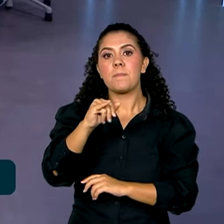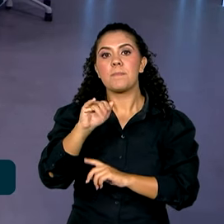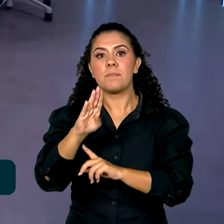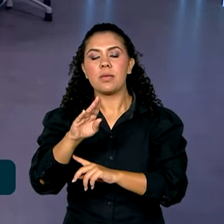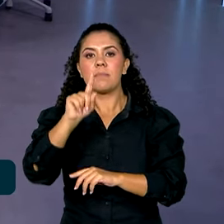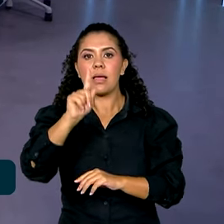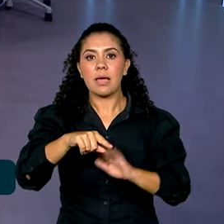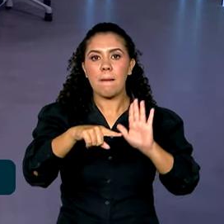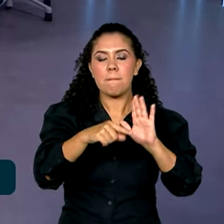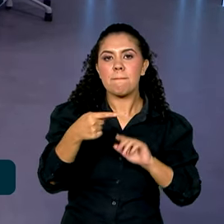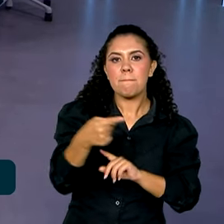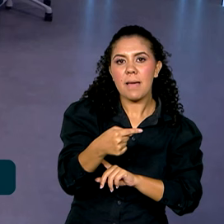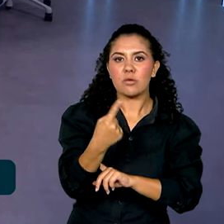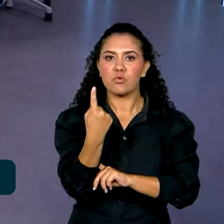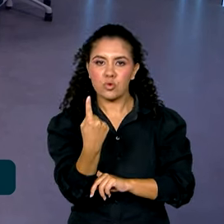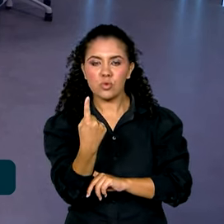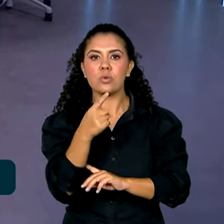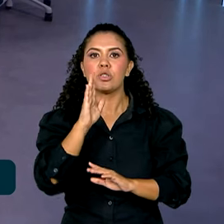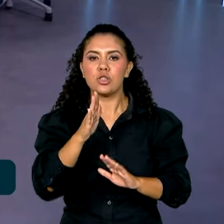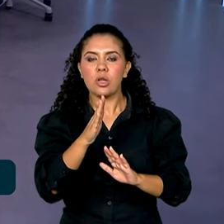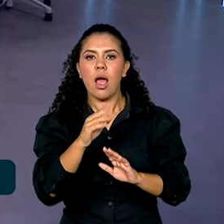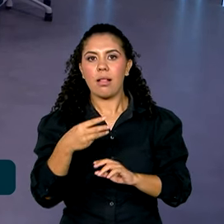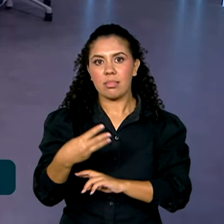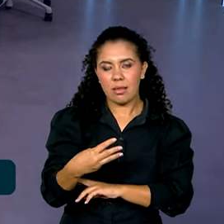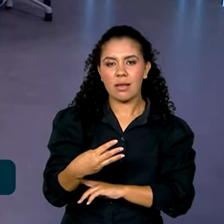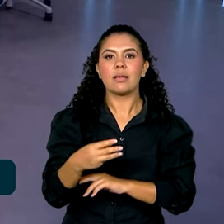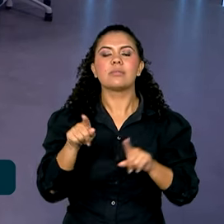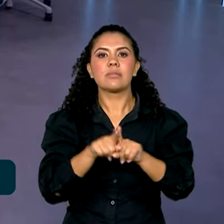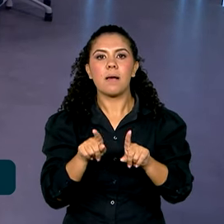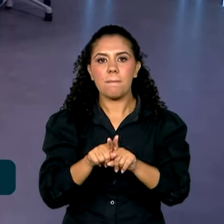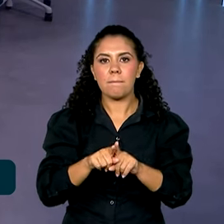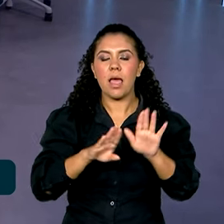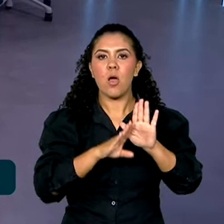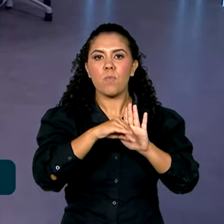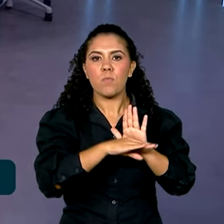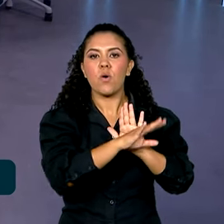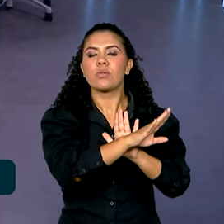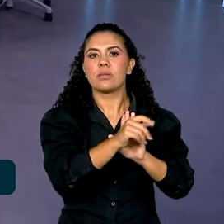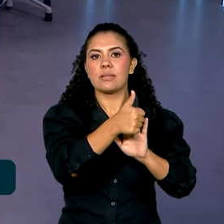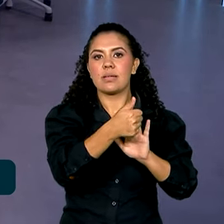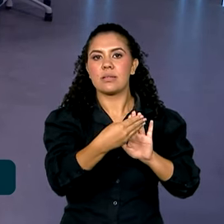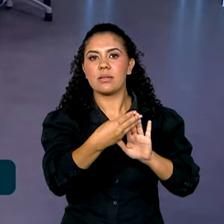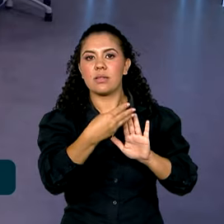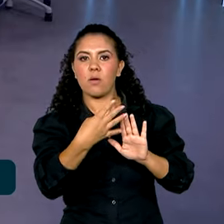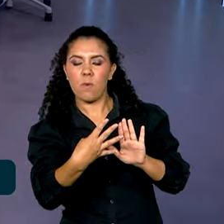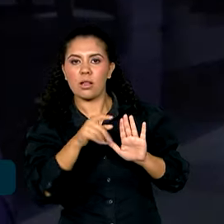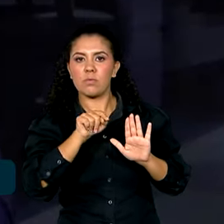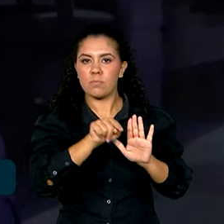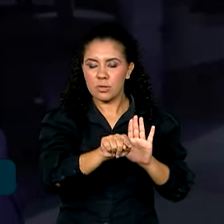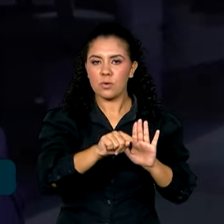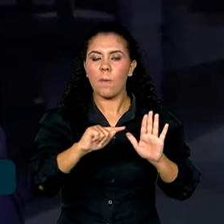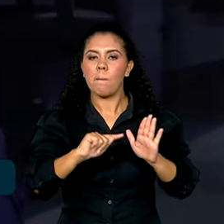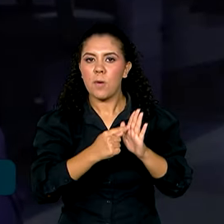de 1 foi para quase 3, a Bolsa foi para 134 mil pontos, o dólar que era 5,40